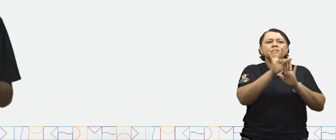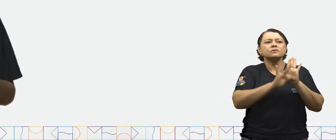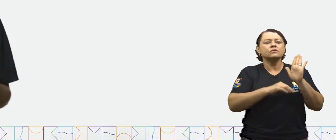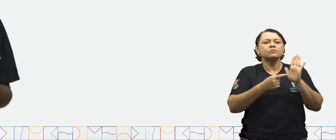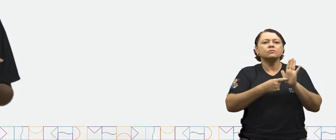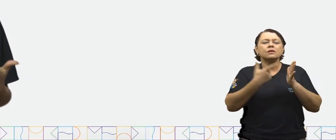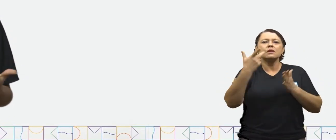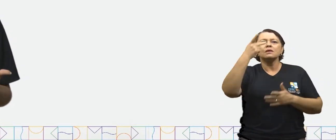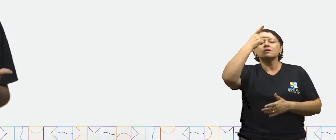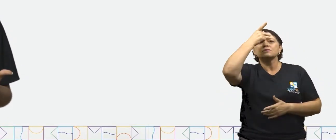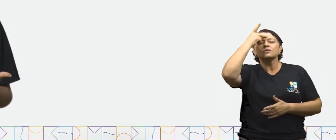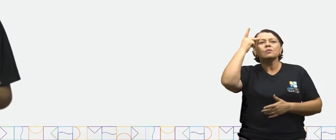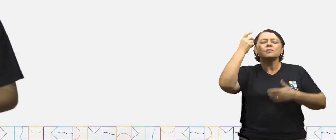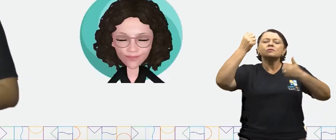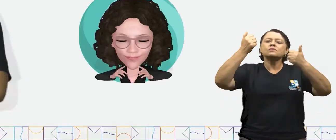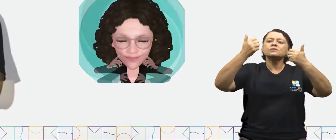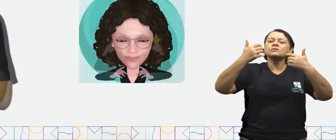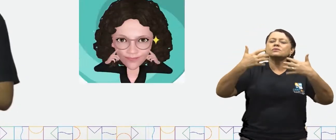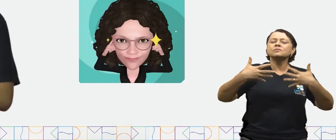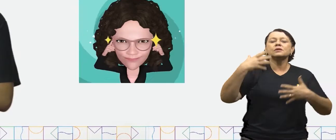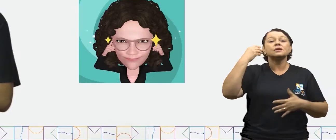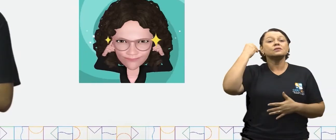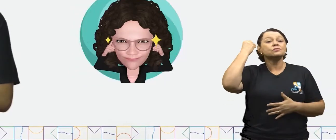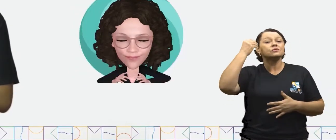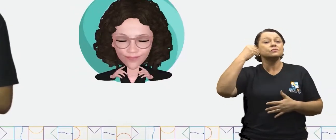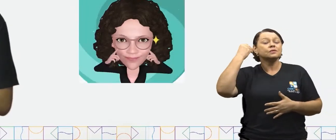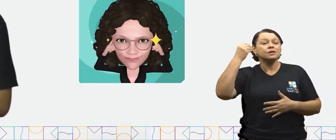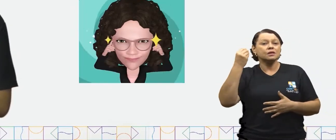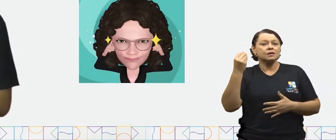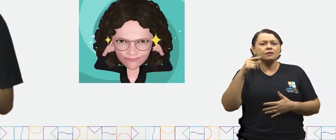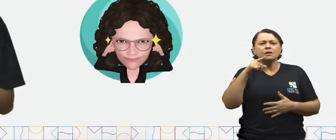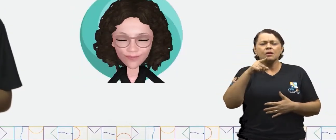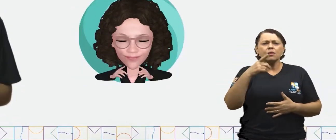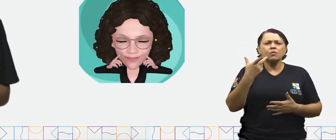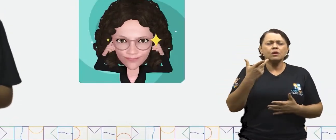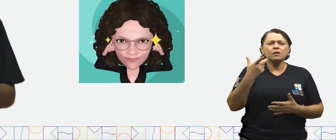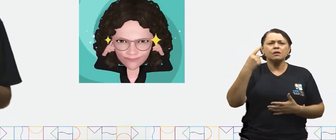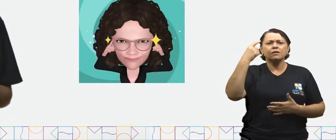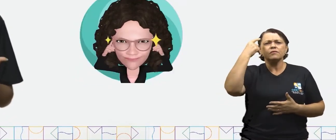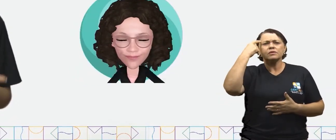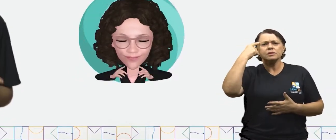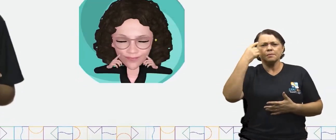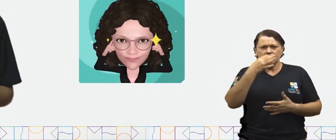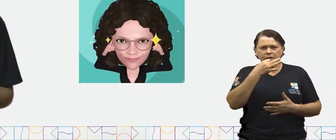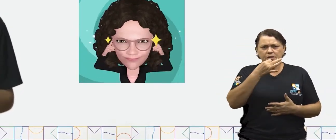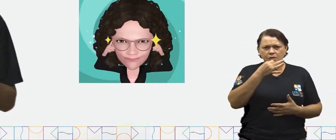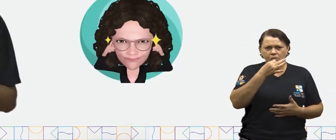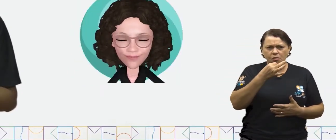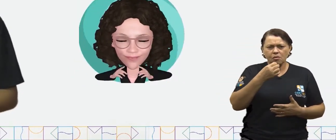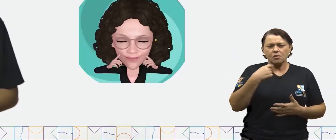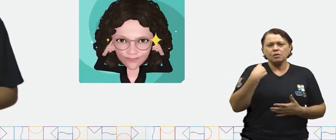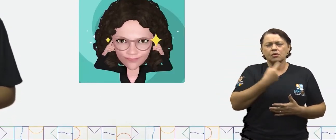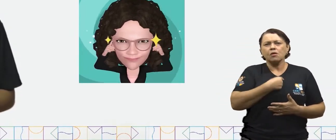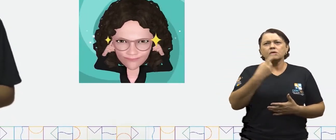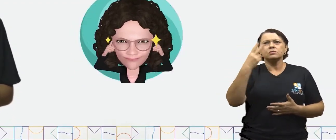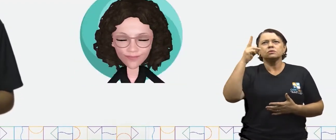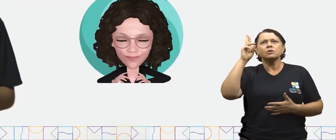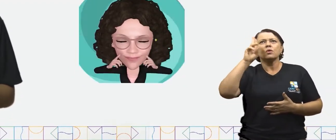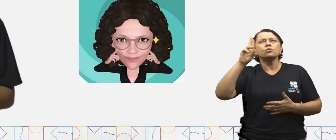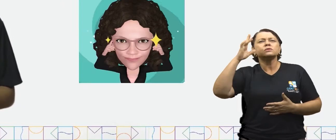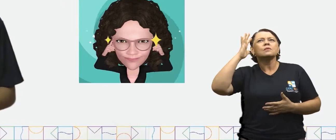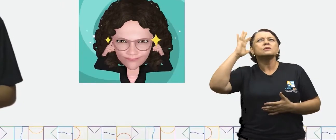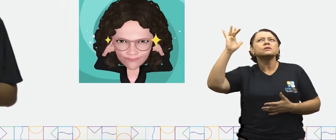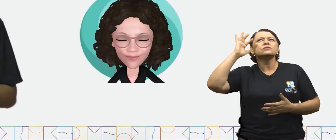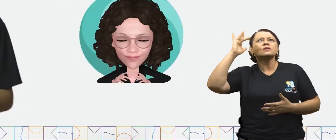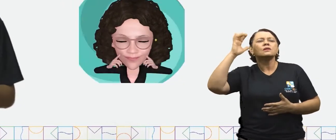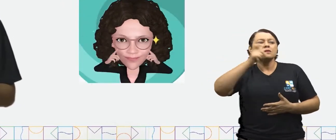que alguém conta sua experiência. O que você acha de usarmos toda a força da nossa imaginação para darmos vida a